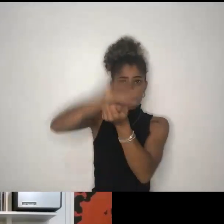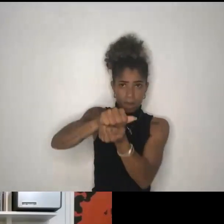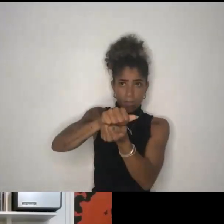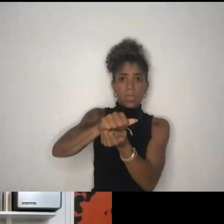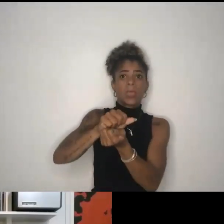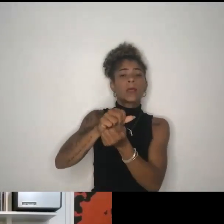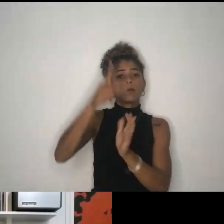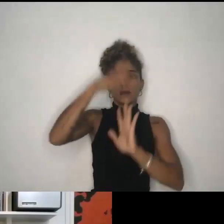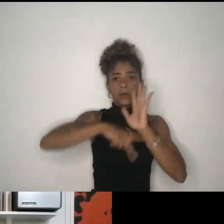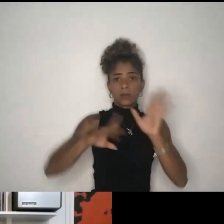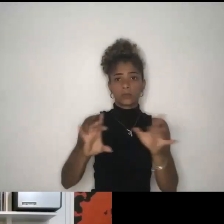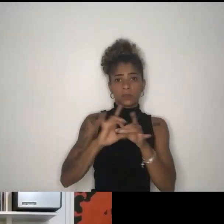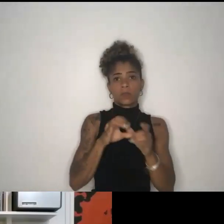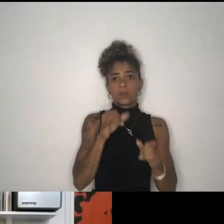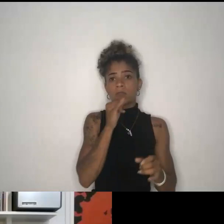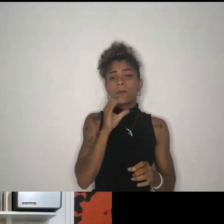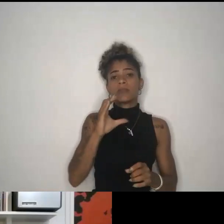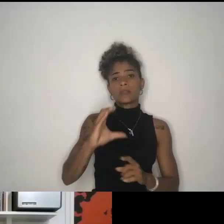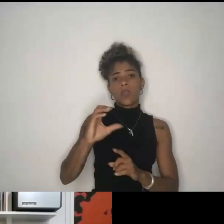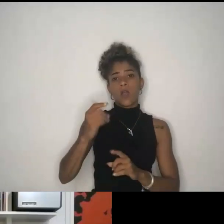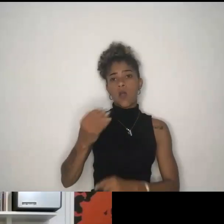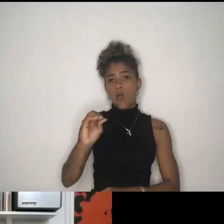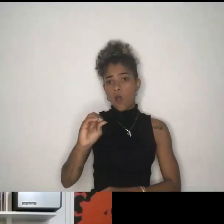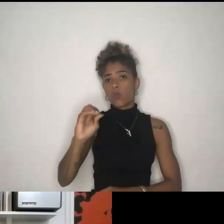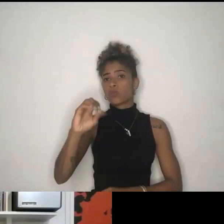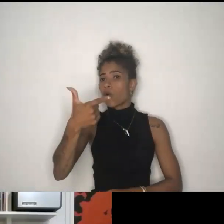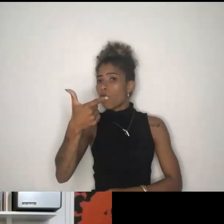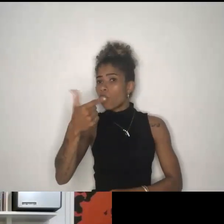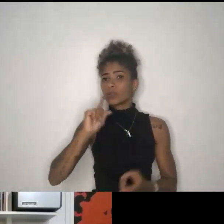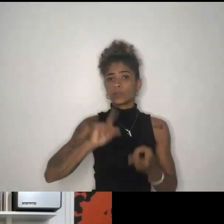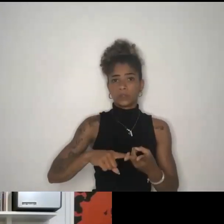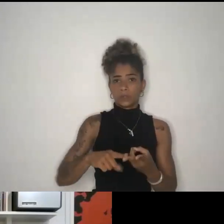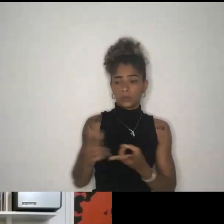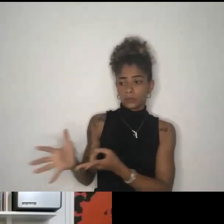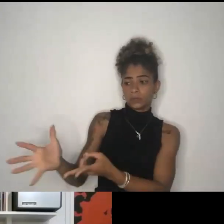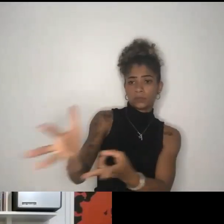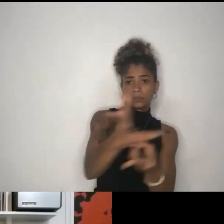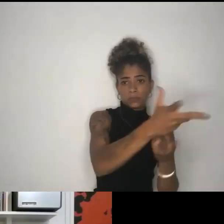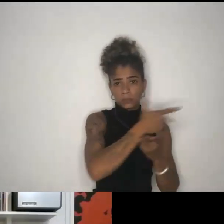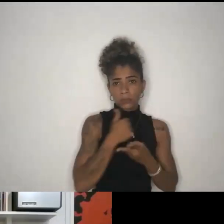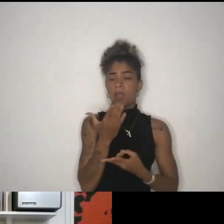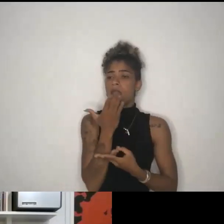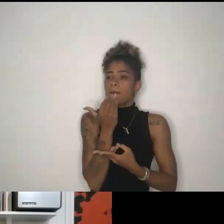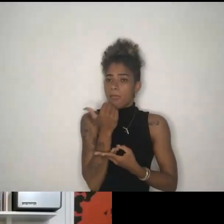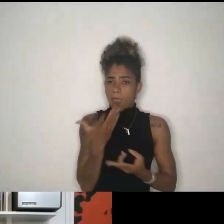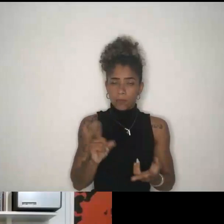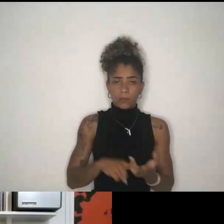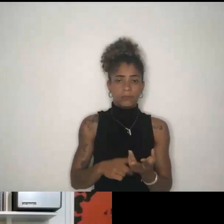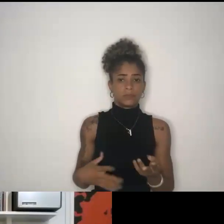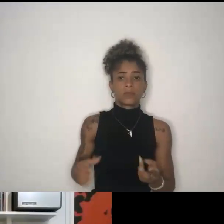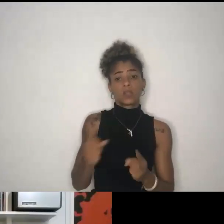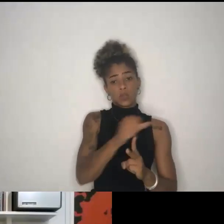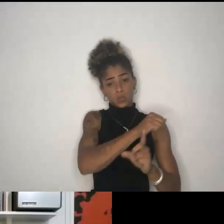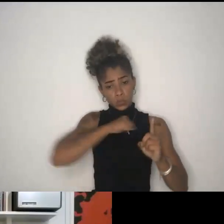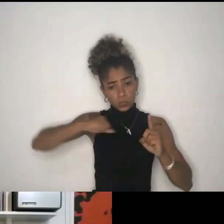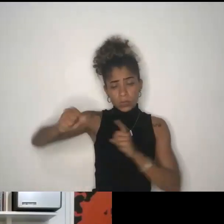compensação de carbono envolve arrecadação de alimentos Retorno à sociedade de